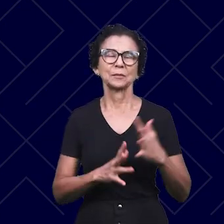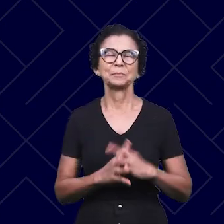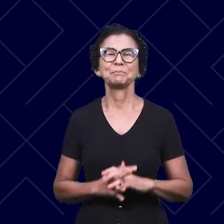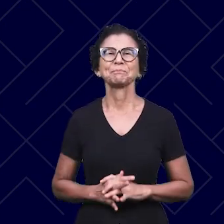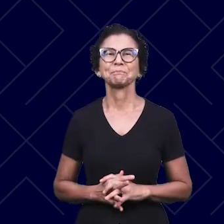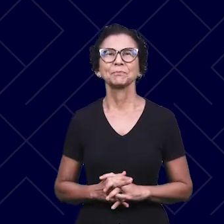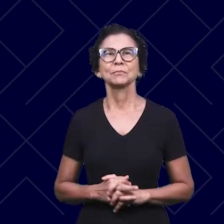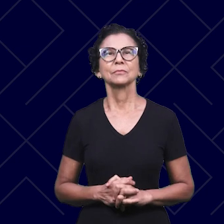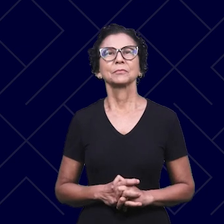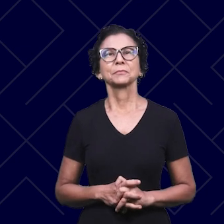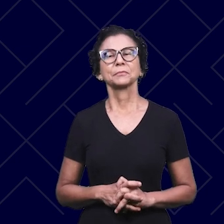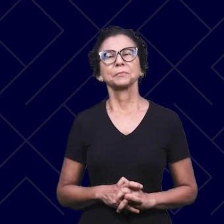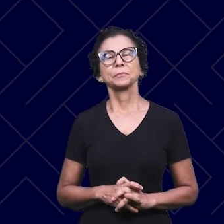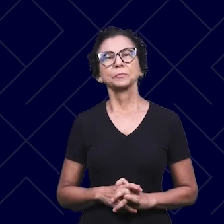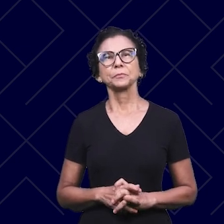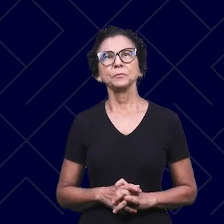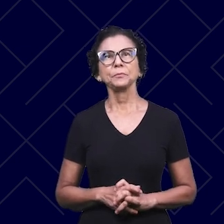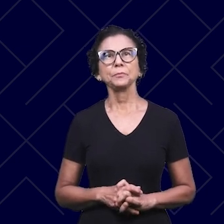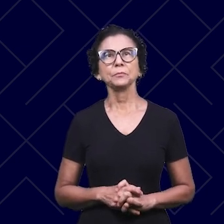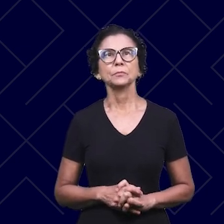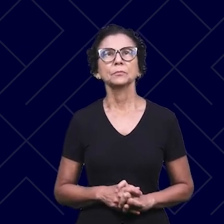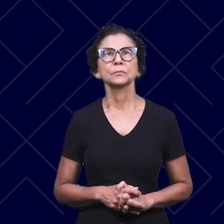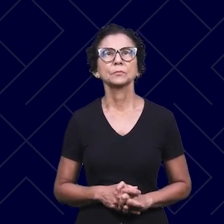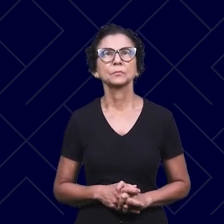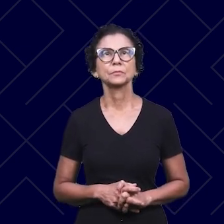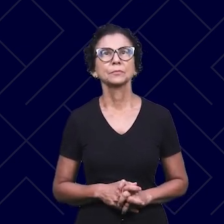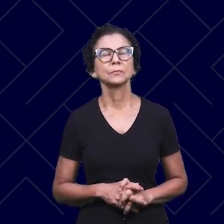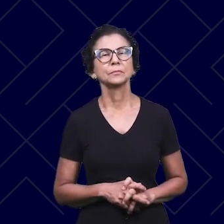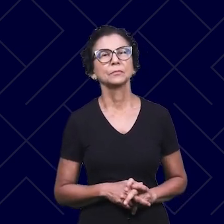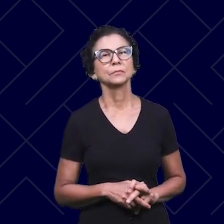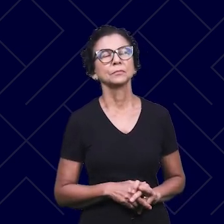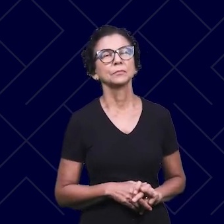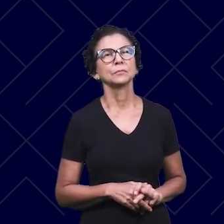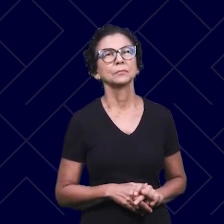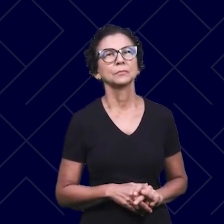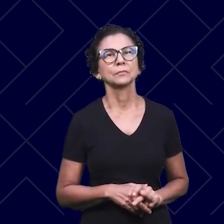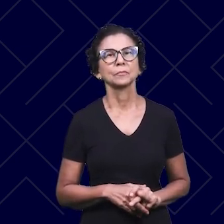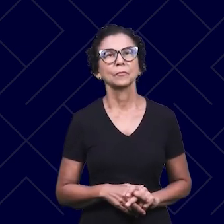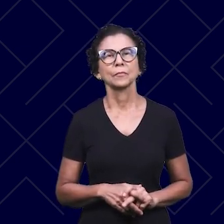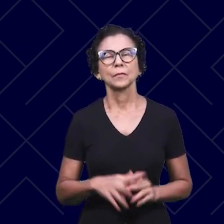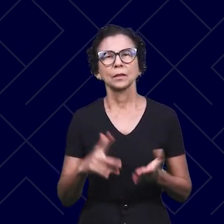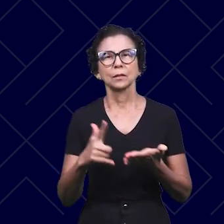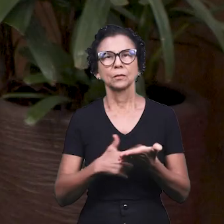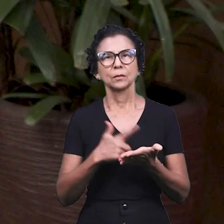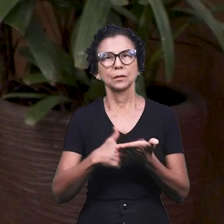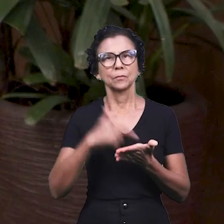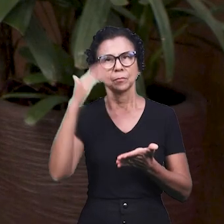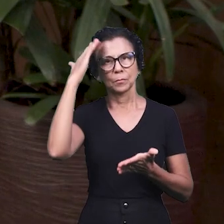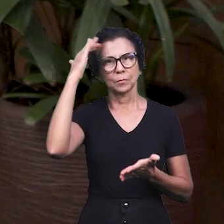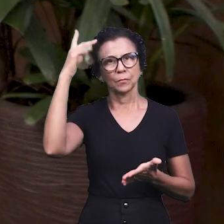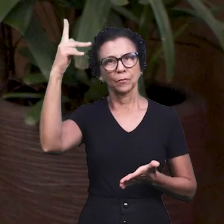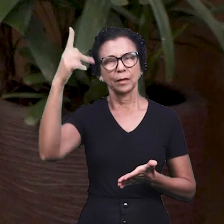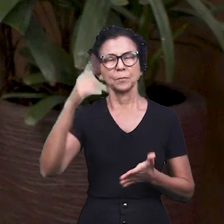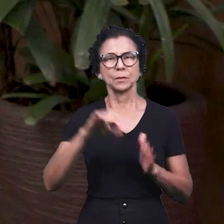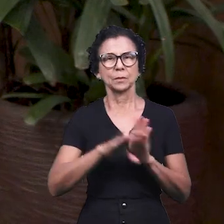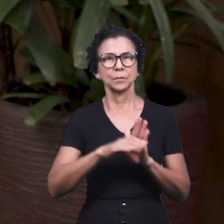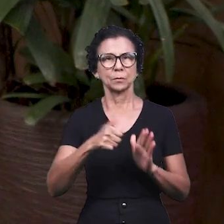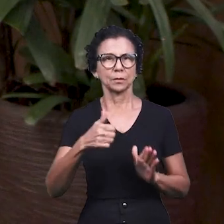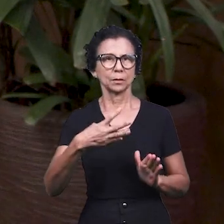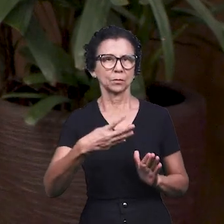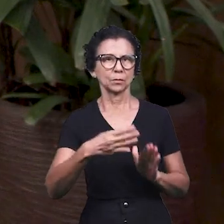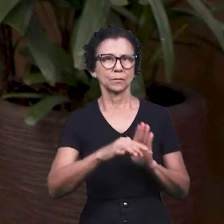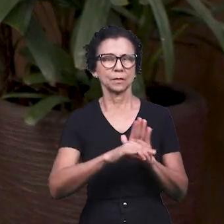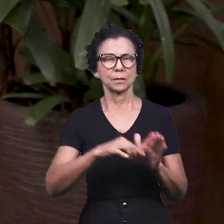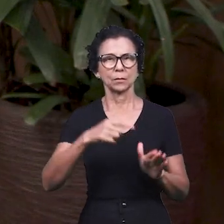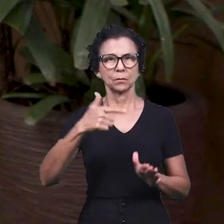mas a palavra dos lábios só encaminha para a pobreza. Ou seja, não adianta somente